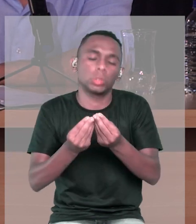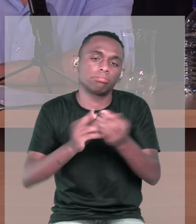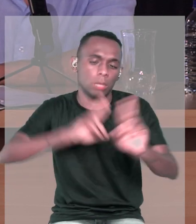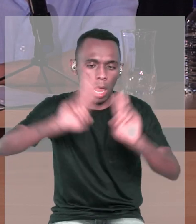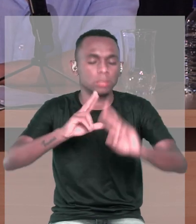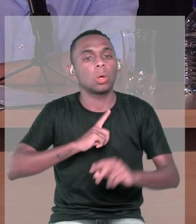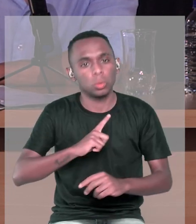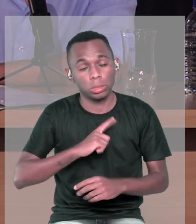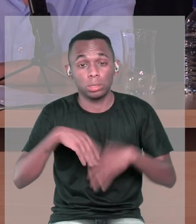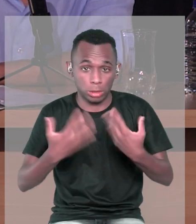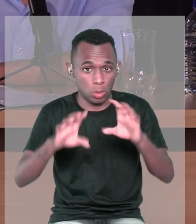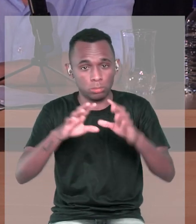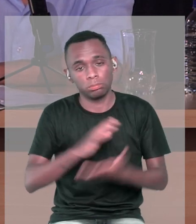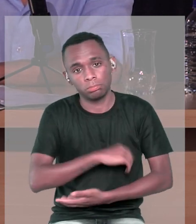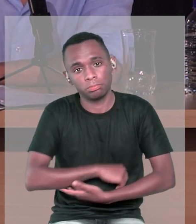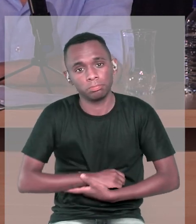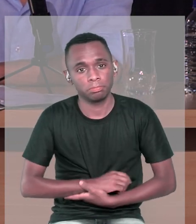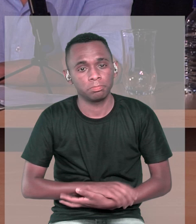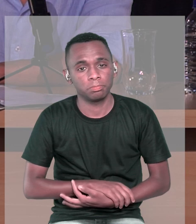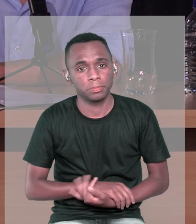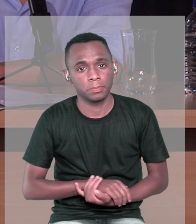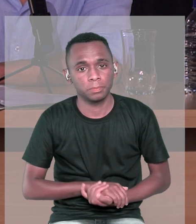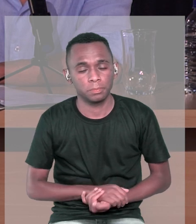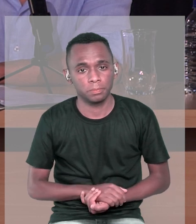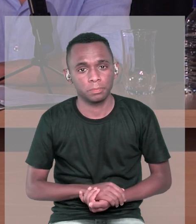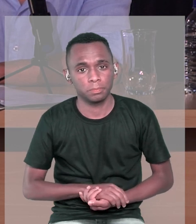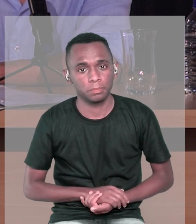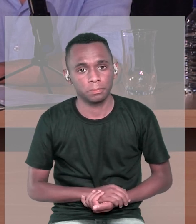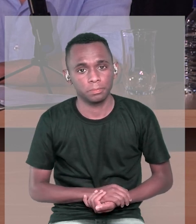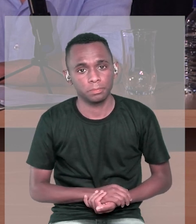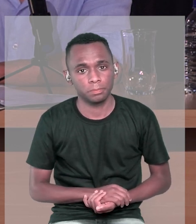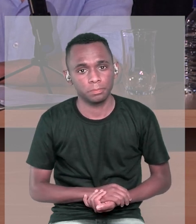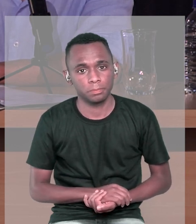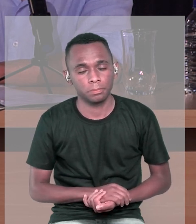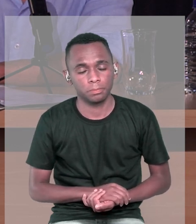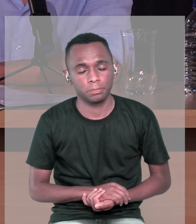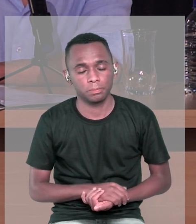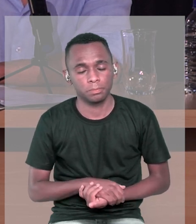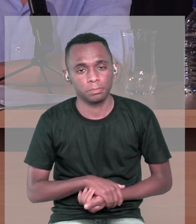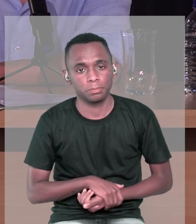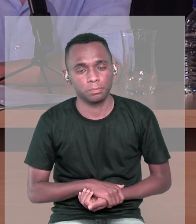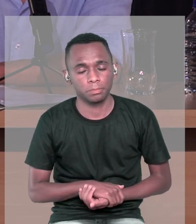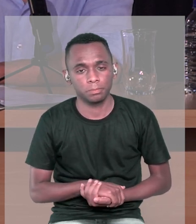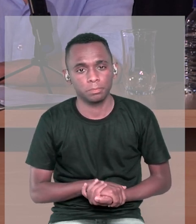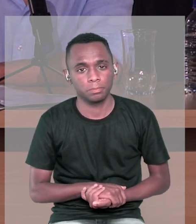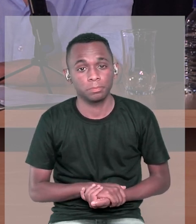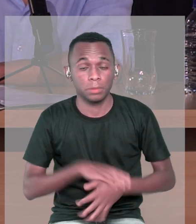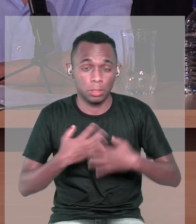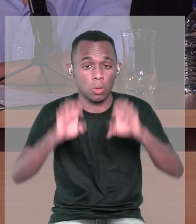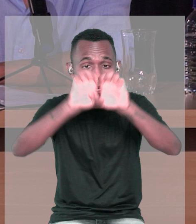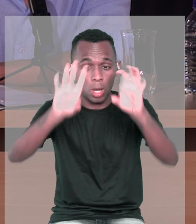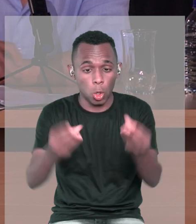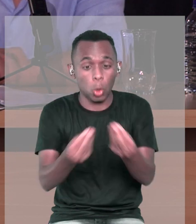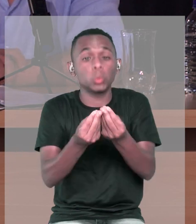Et l'écologie, c'est la science, est-ce qu'on peut dire ça, de l'habitabilité de la Terre. A ecologia